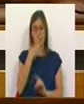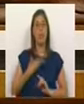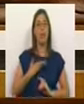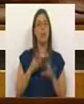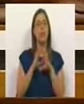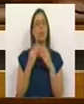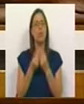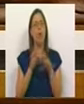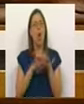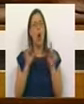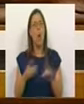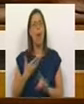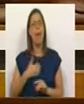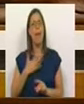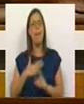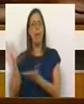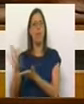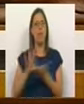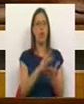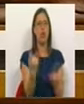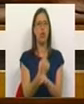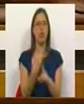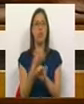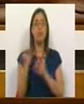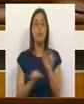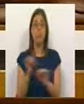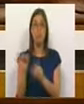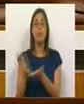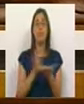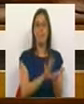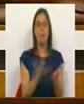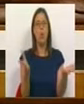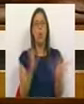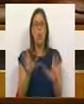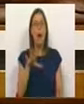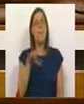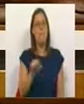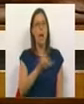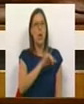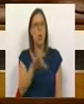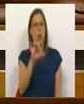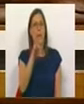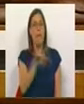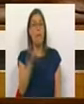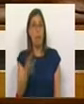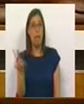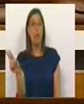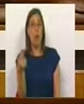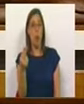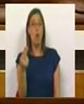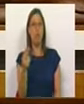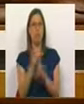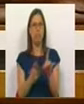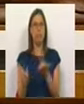dívida total dos hospitais às empresas fornecedoras destes dispositivos quase atingiu os 280 milhões de euros,